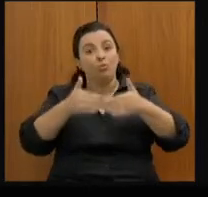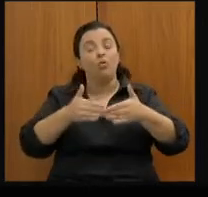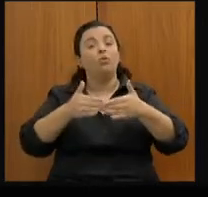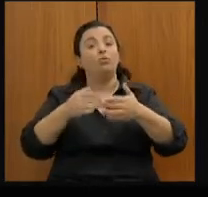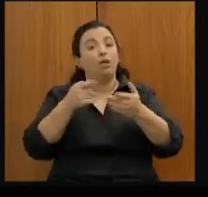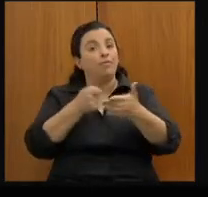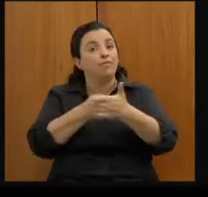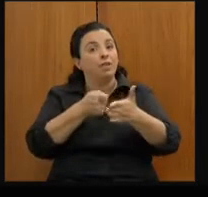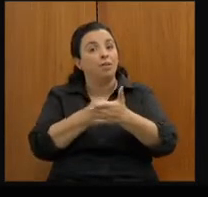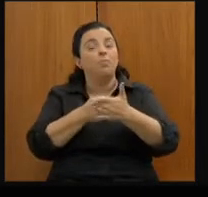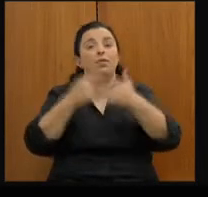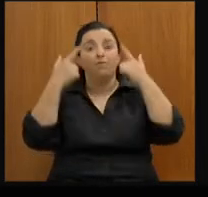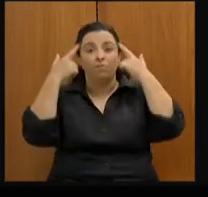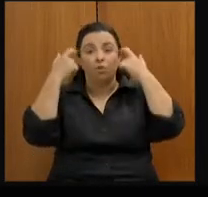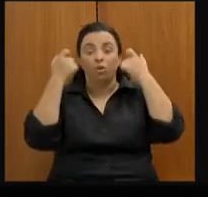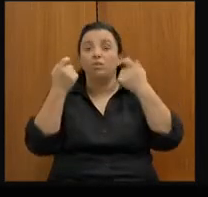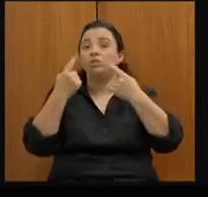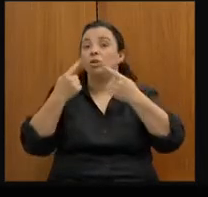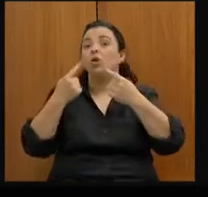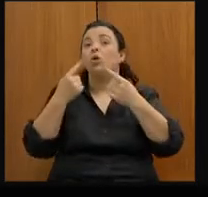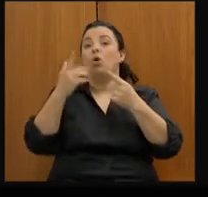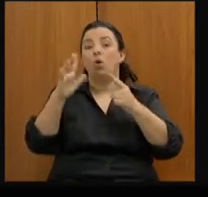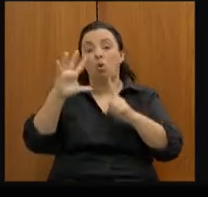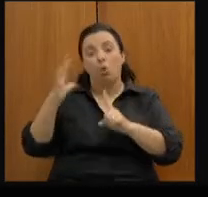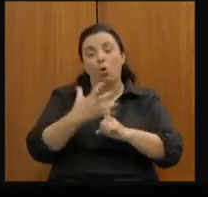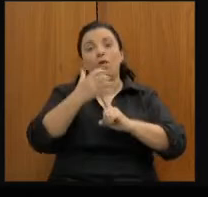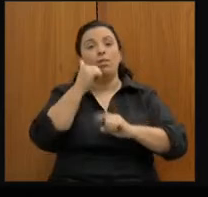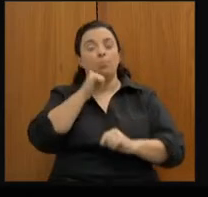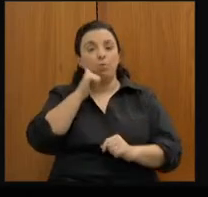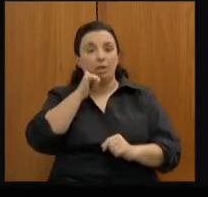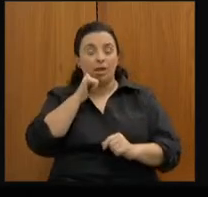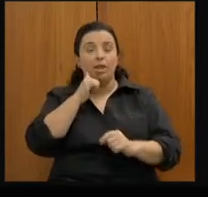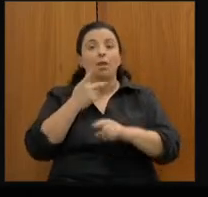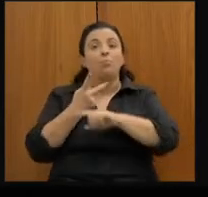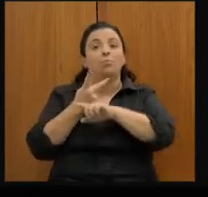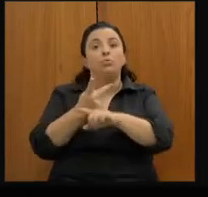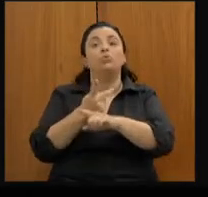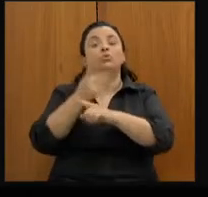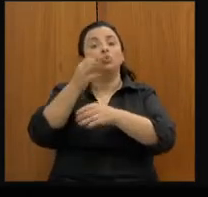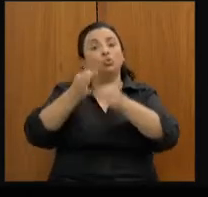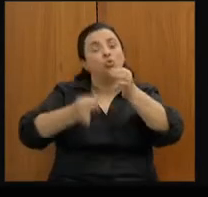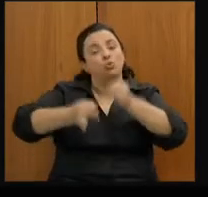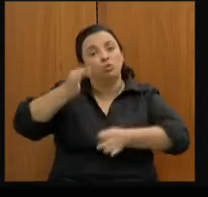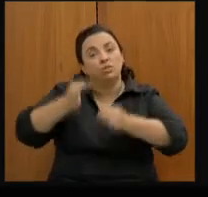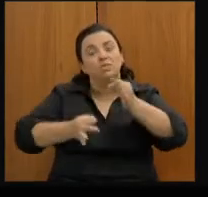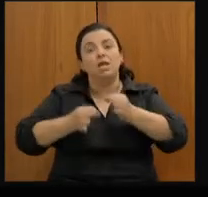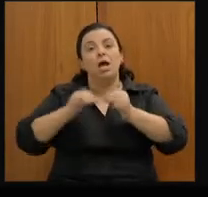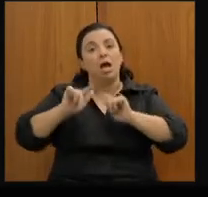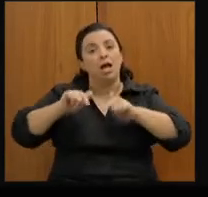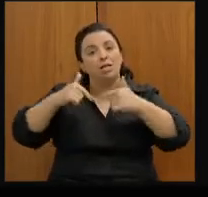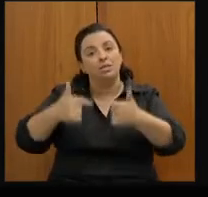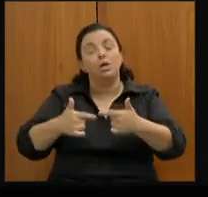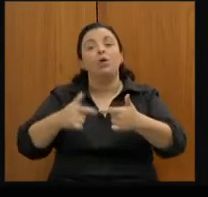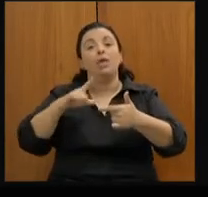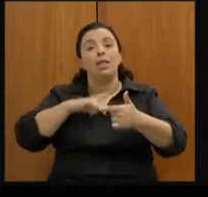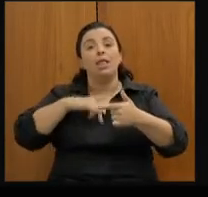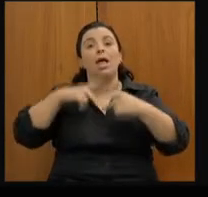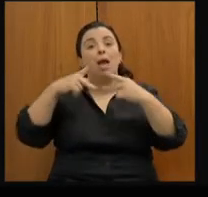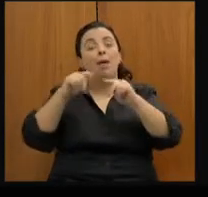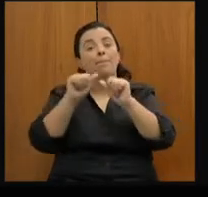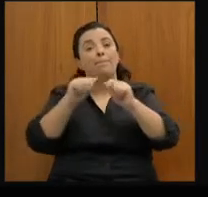de soluções consensuais e judiciais que tenham por finalidade a pacificação social